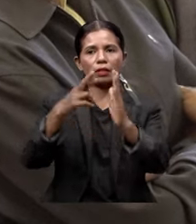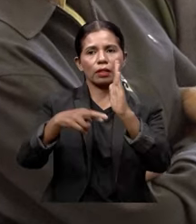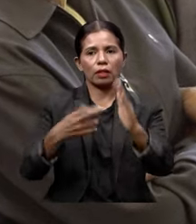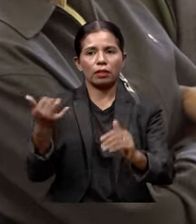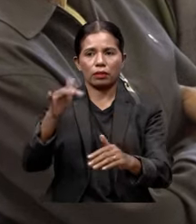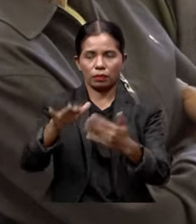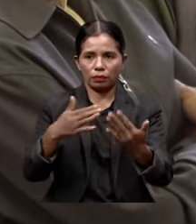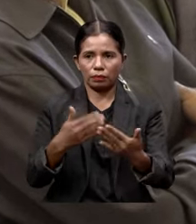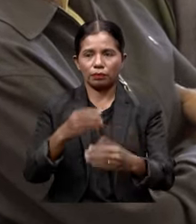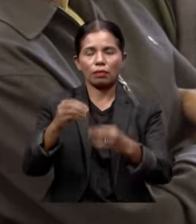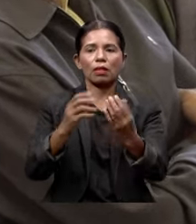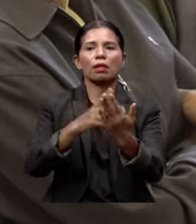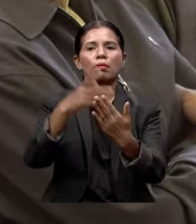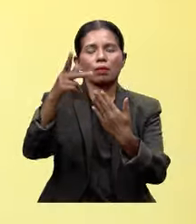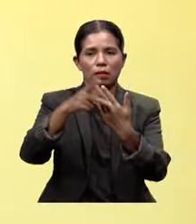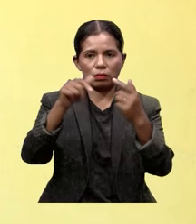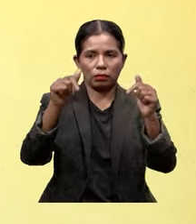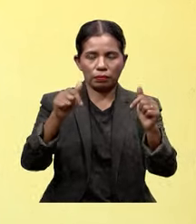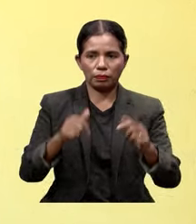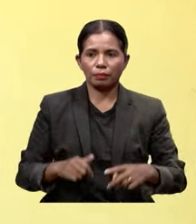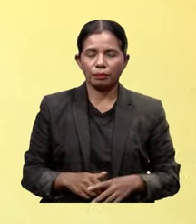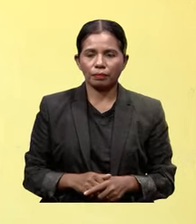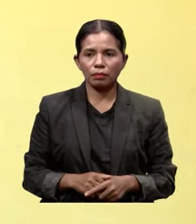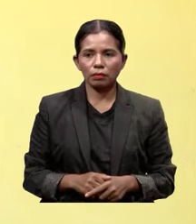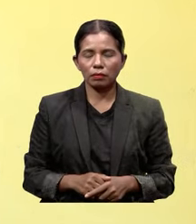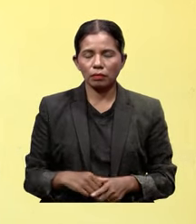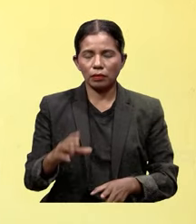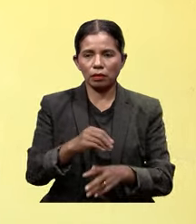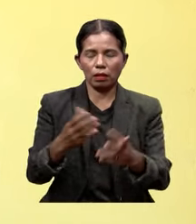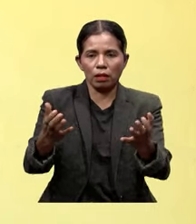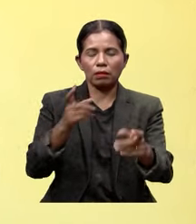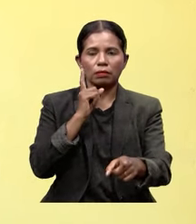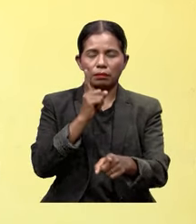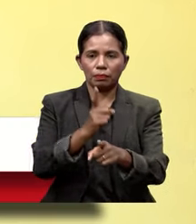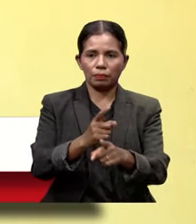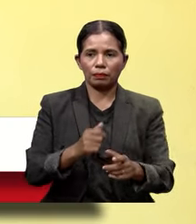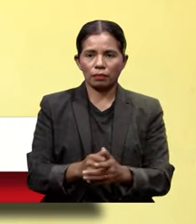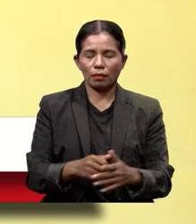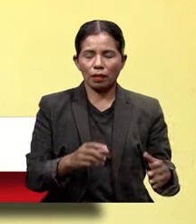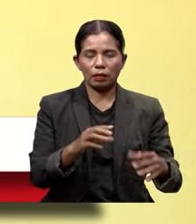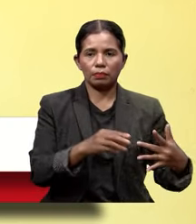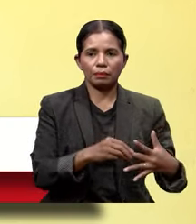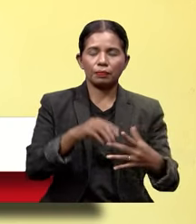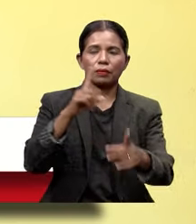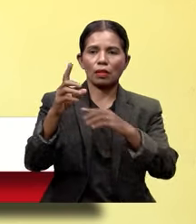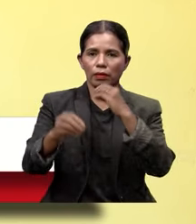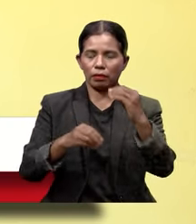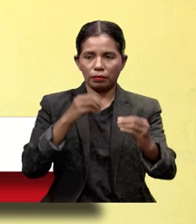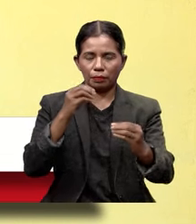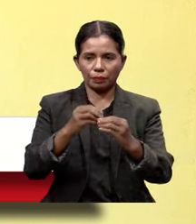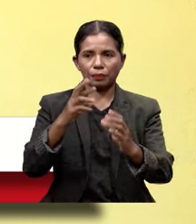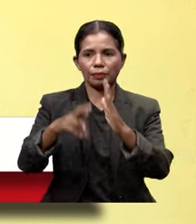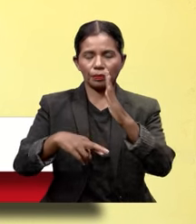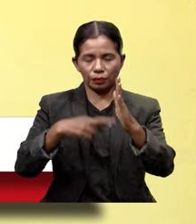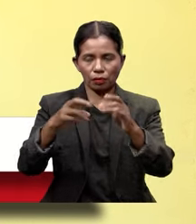Hiracne. Reconava programa, né? Nia interessante teves. Eu li quando colhi quando era o